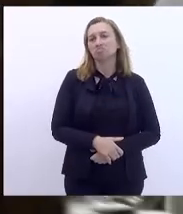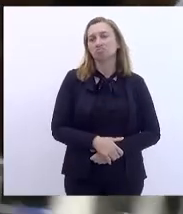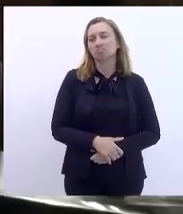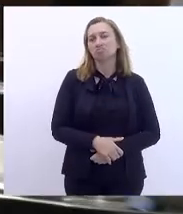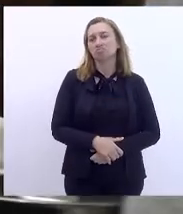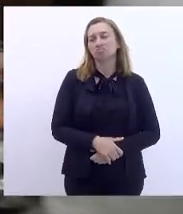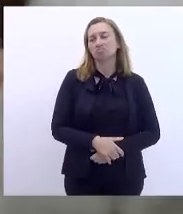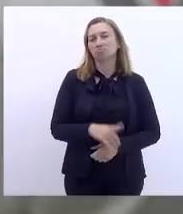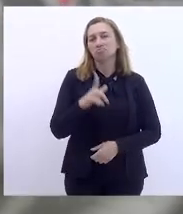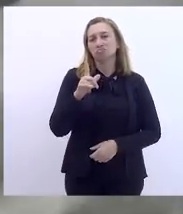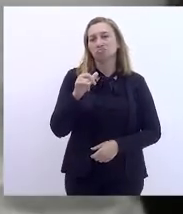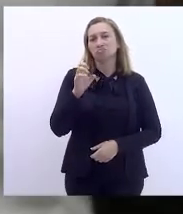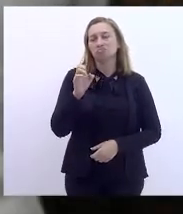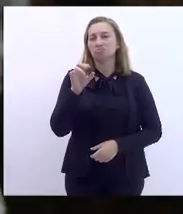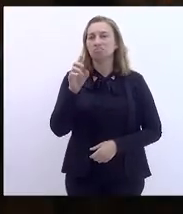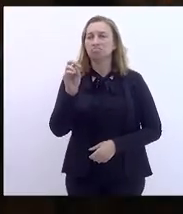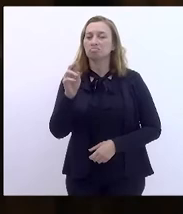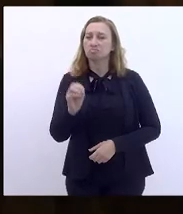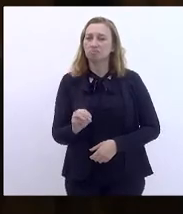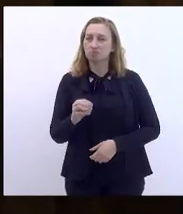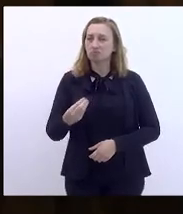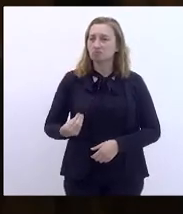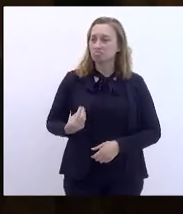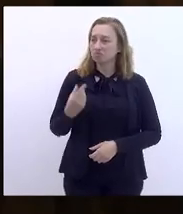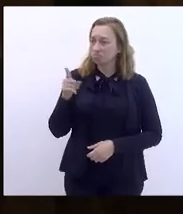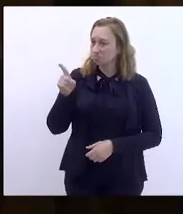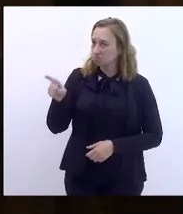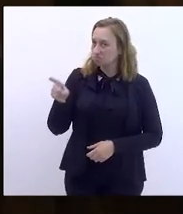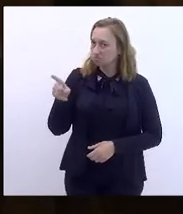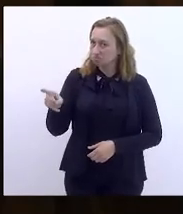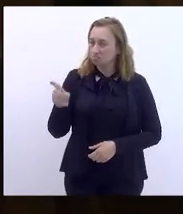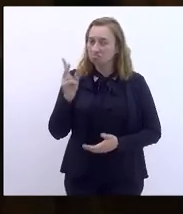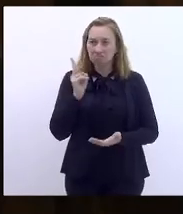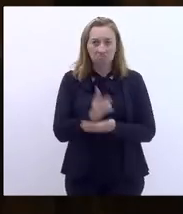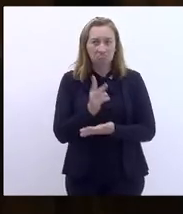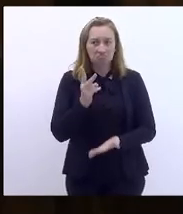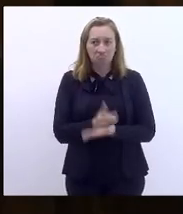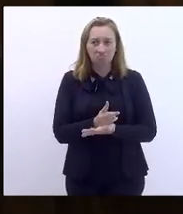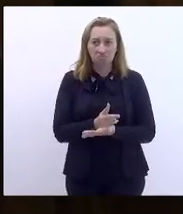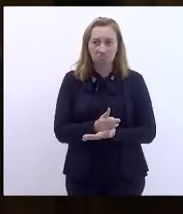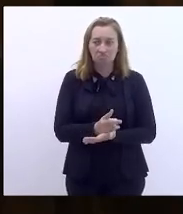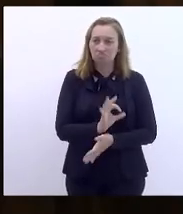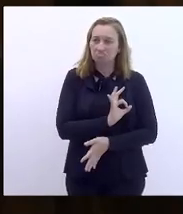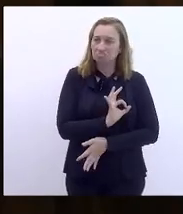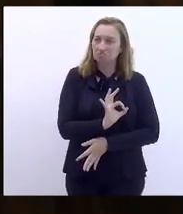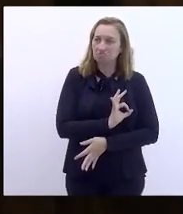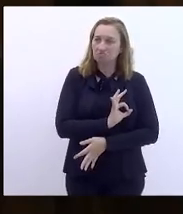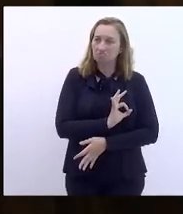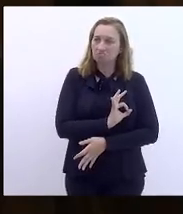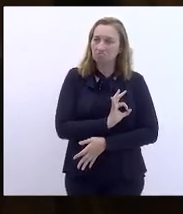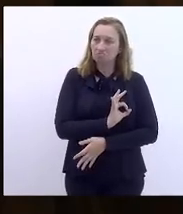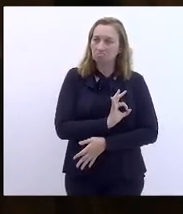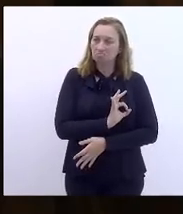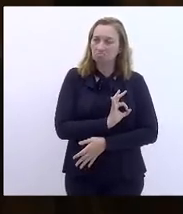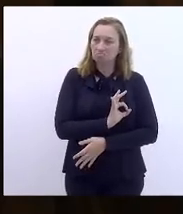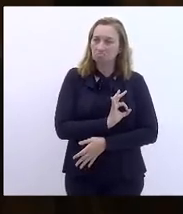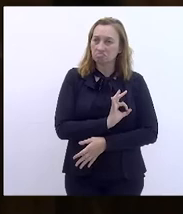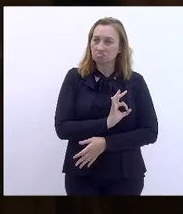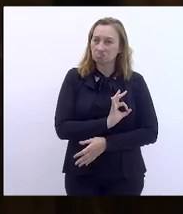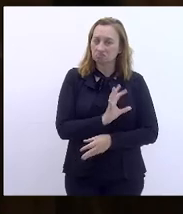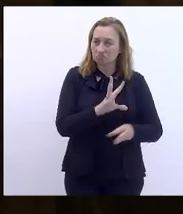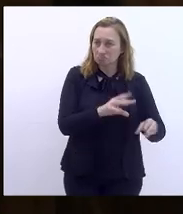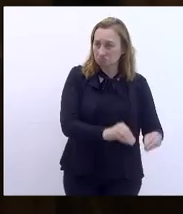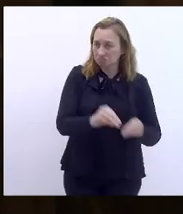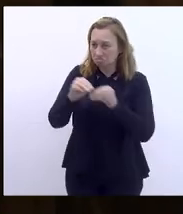Leonardo lomba ele tava lá presente mesmo assim os policiais removeram